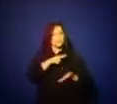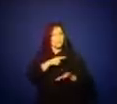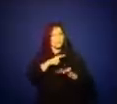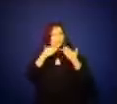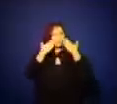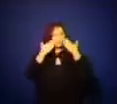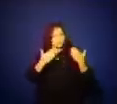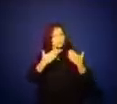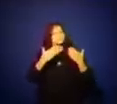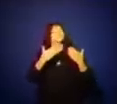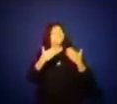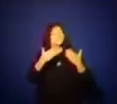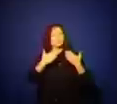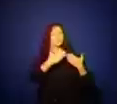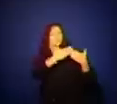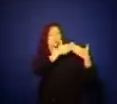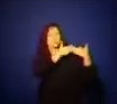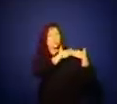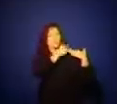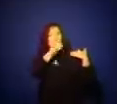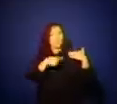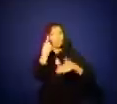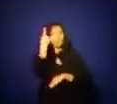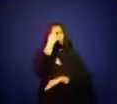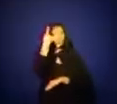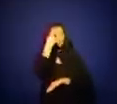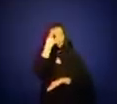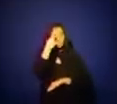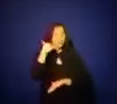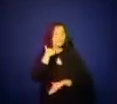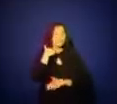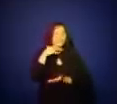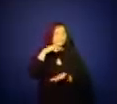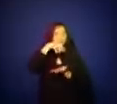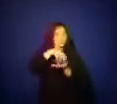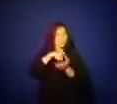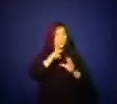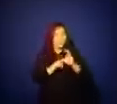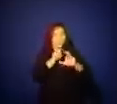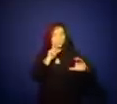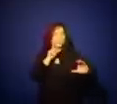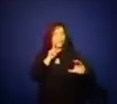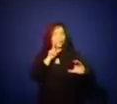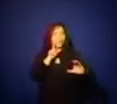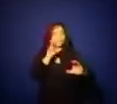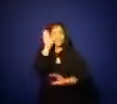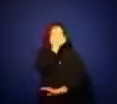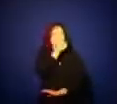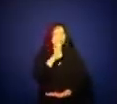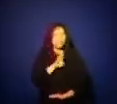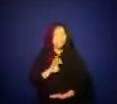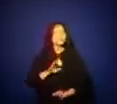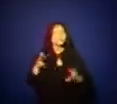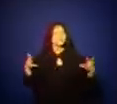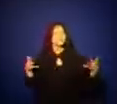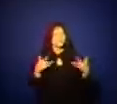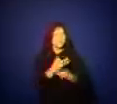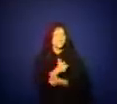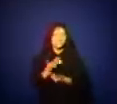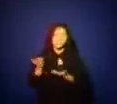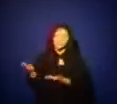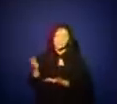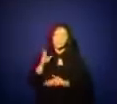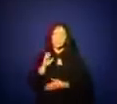é a responsabilidade senhor primeiro presidente do Banco Central independente do Brasil é um título Maravilhoso né Roberto